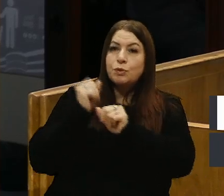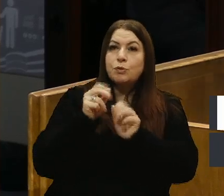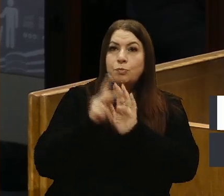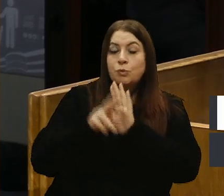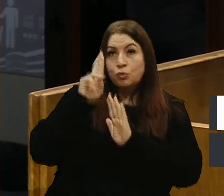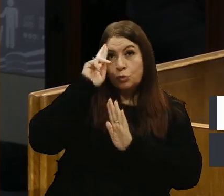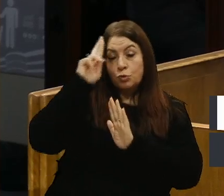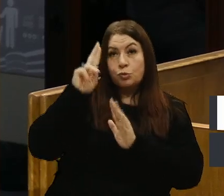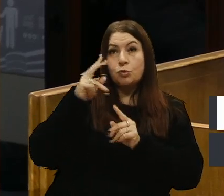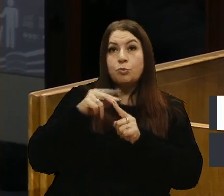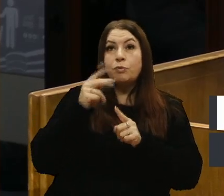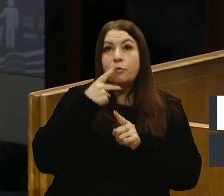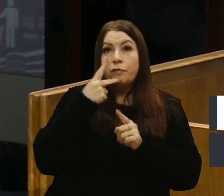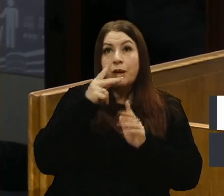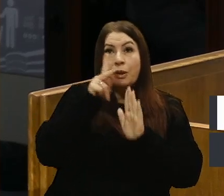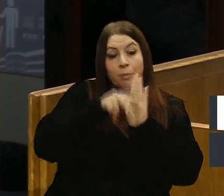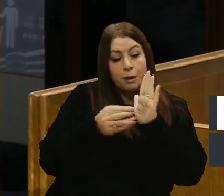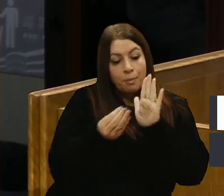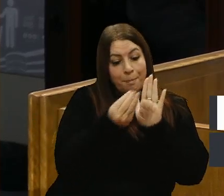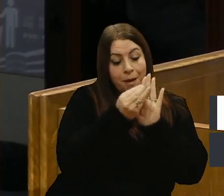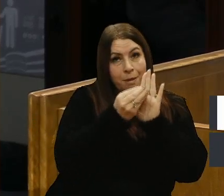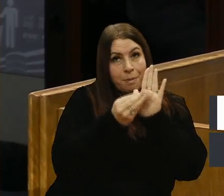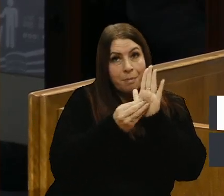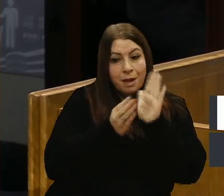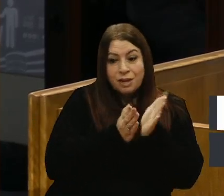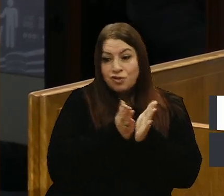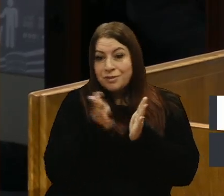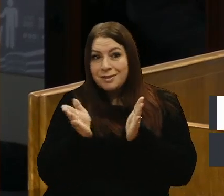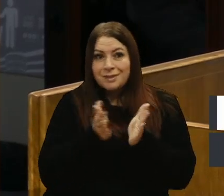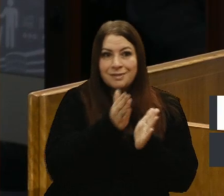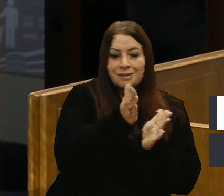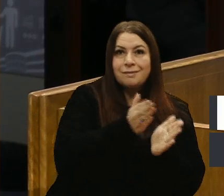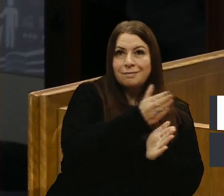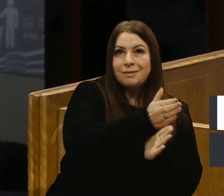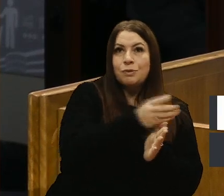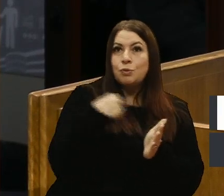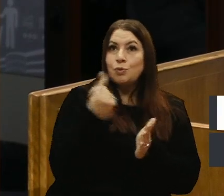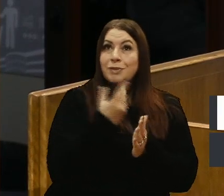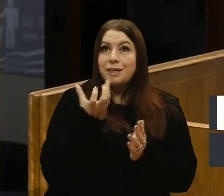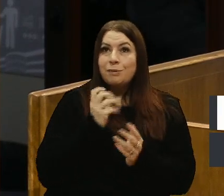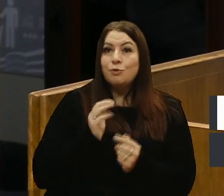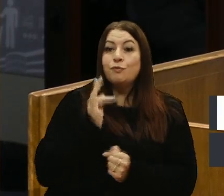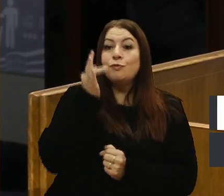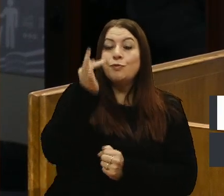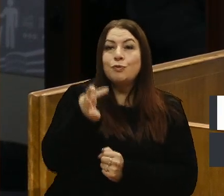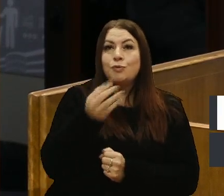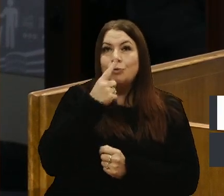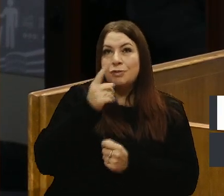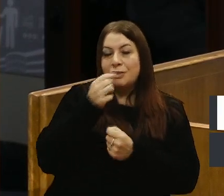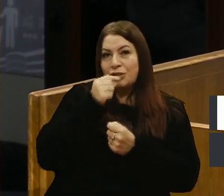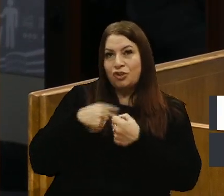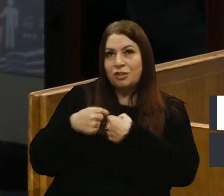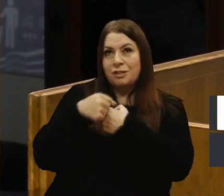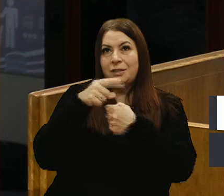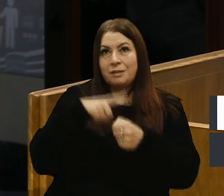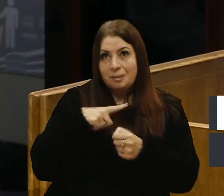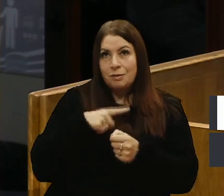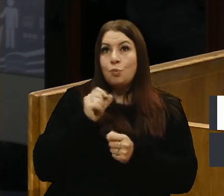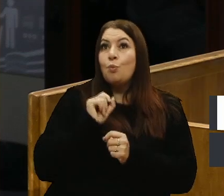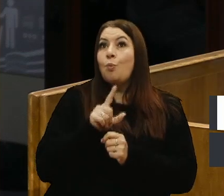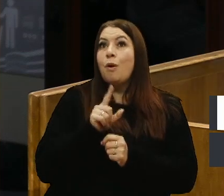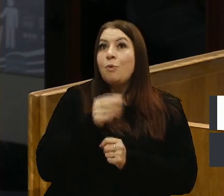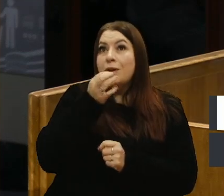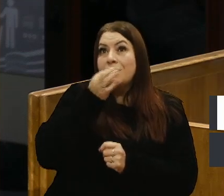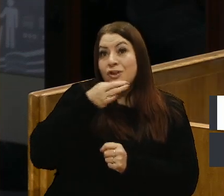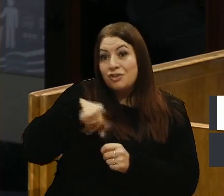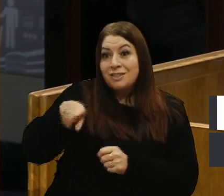diretor, porque, como diz o plano, direção, para onde nós queremos que Caxias caminhe, qual a Caxias